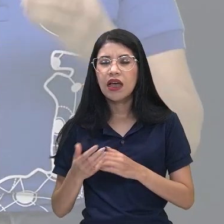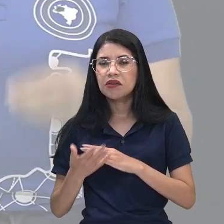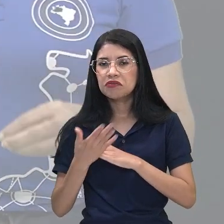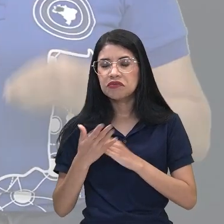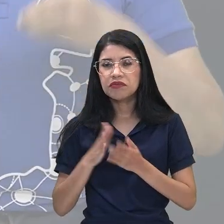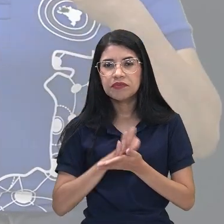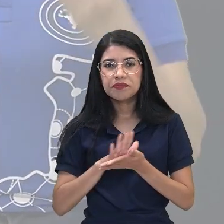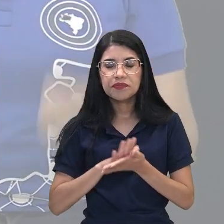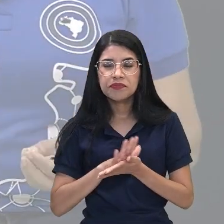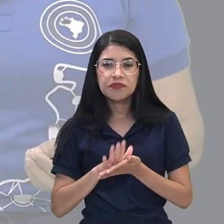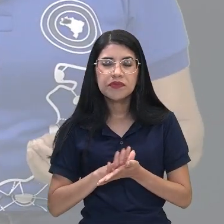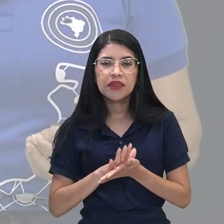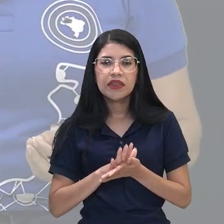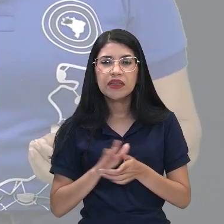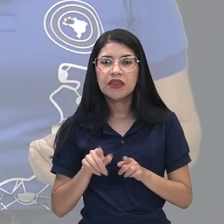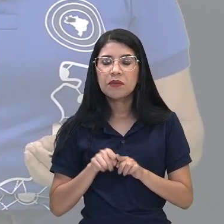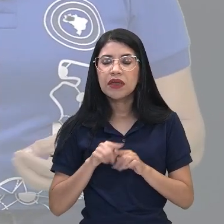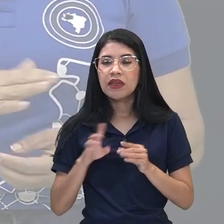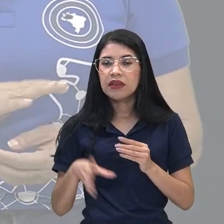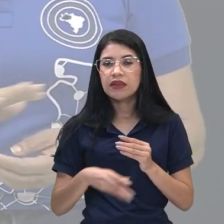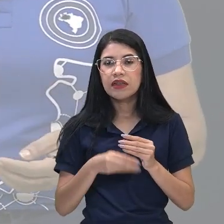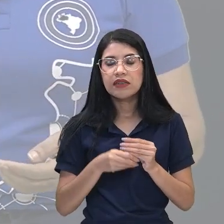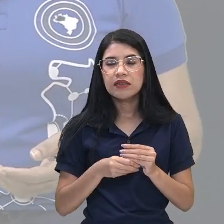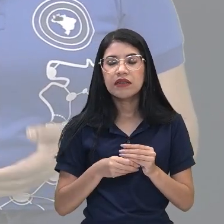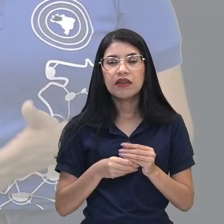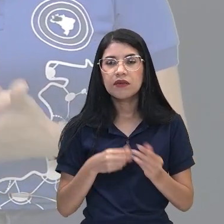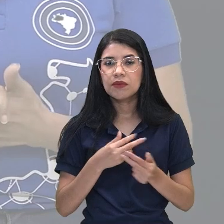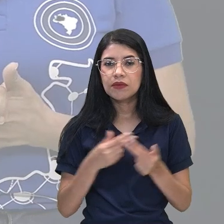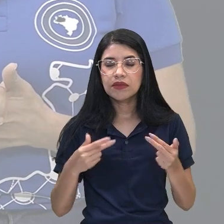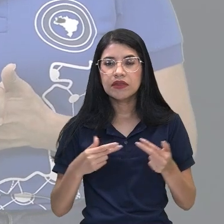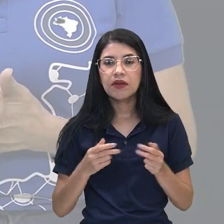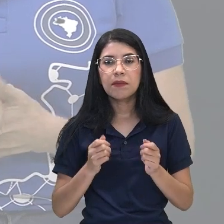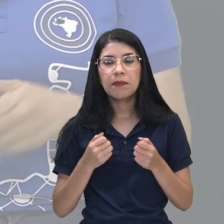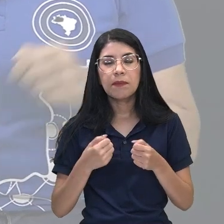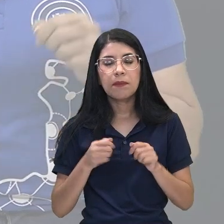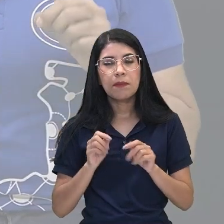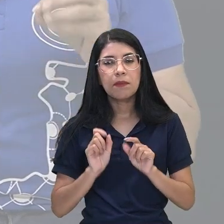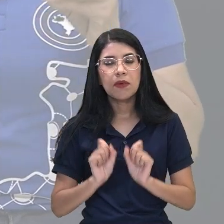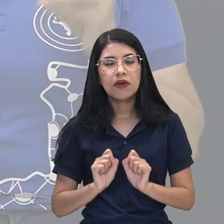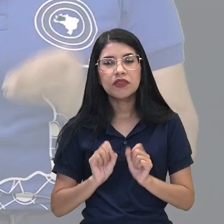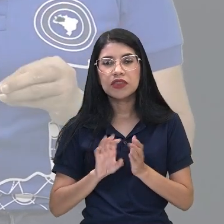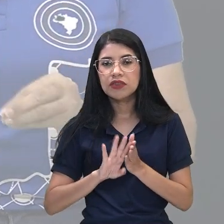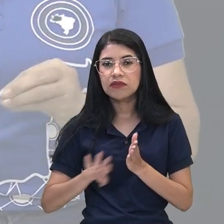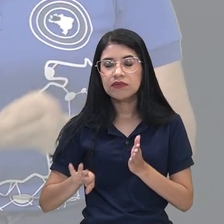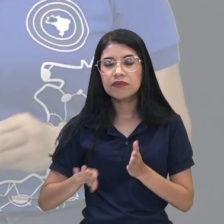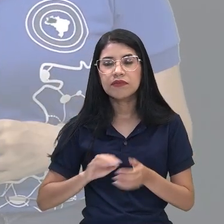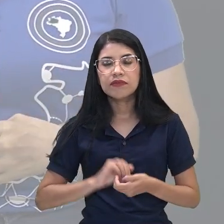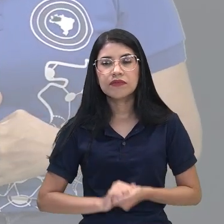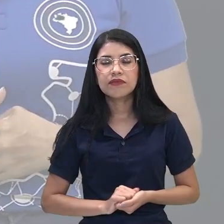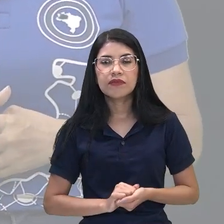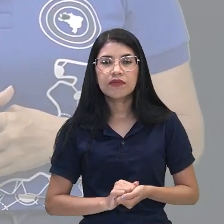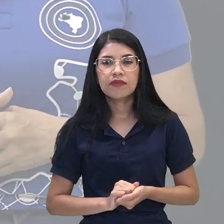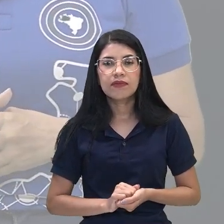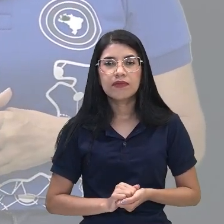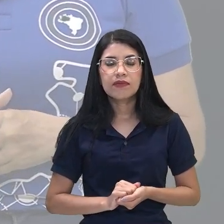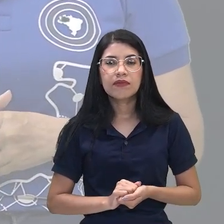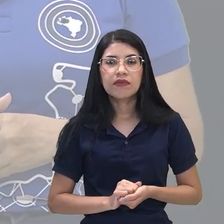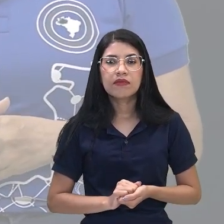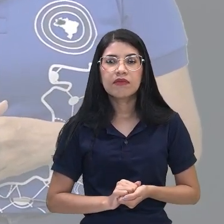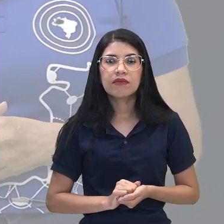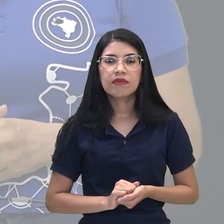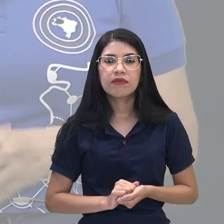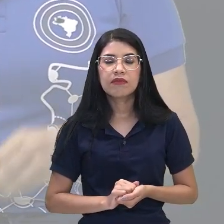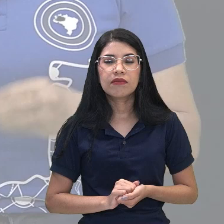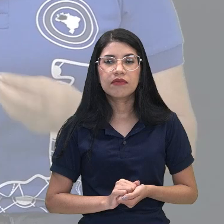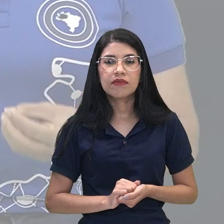coisa, não vai acrescentar em nada, então vamos cortar. Então é isto que os